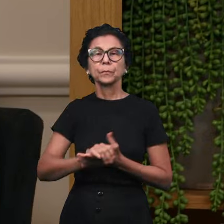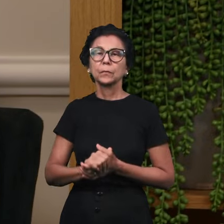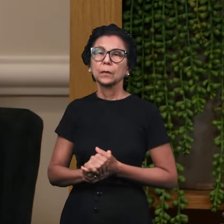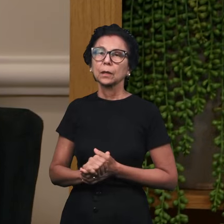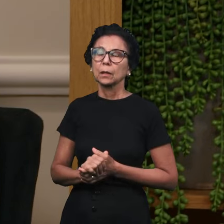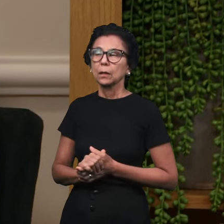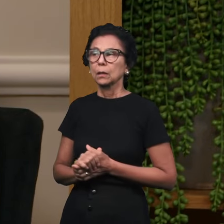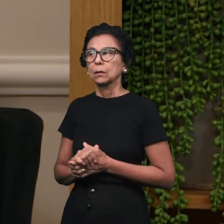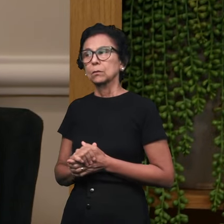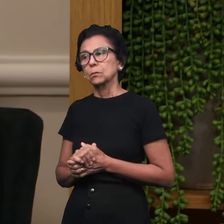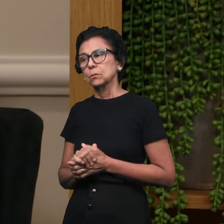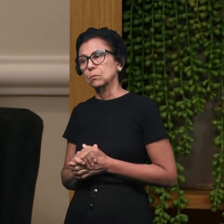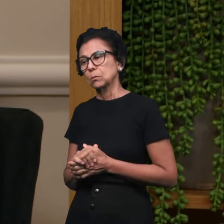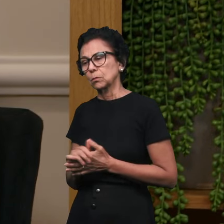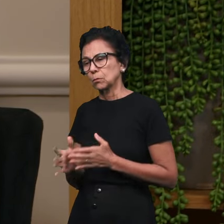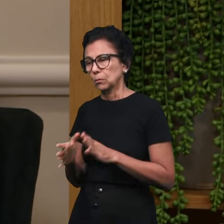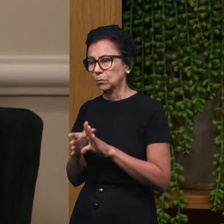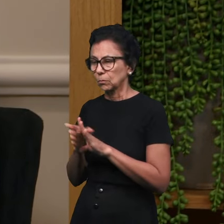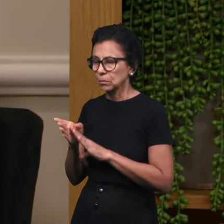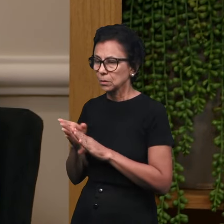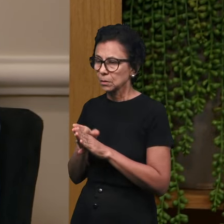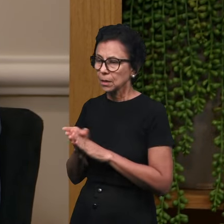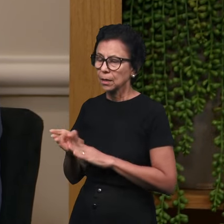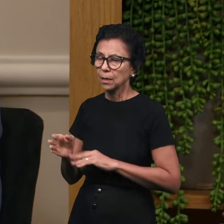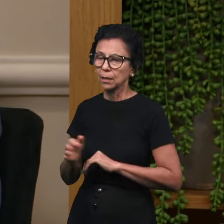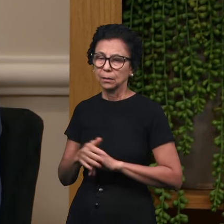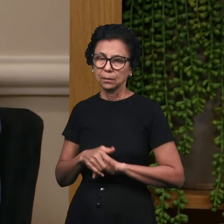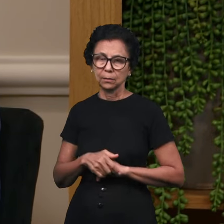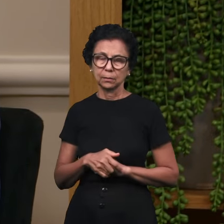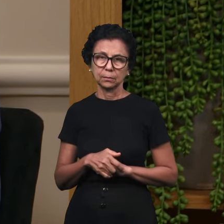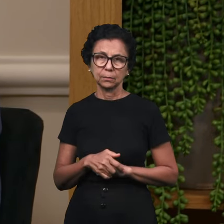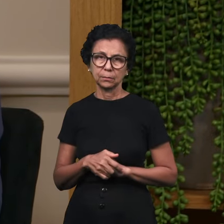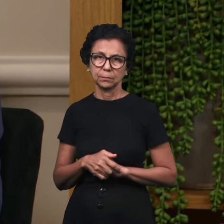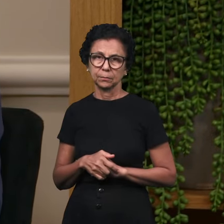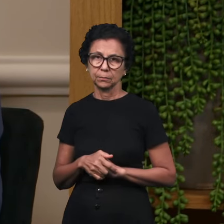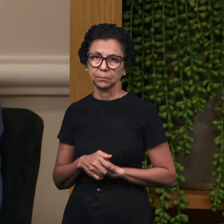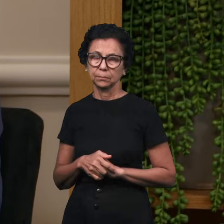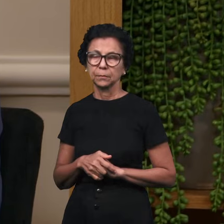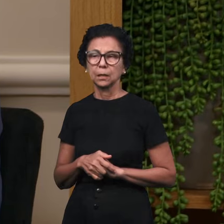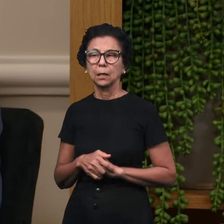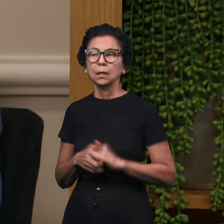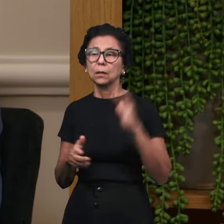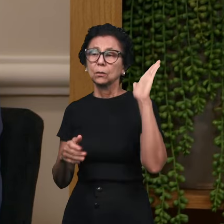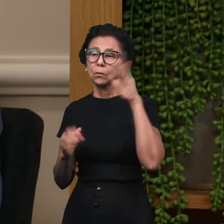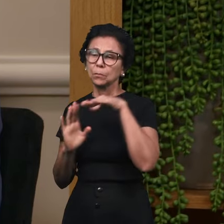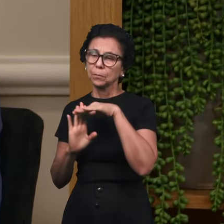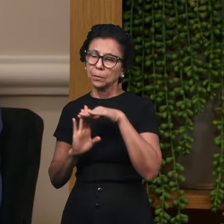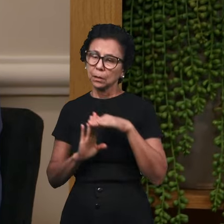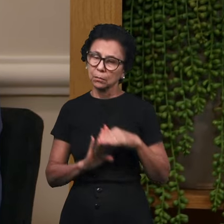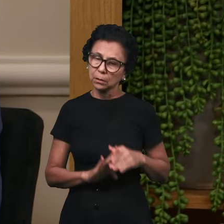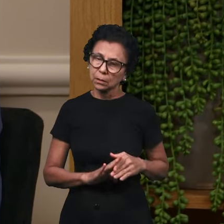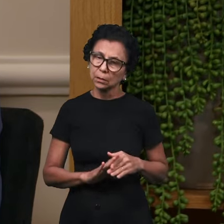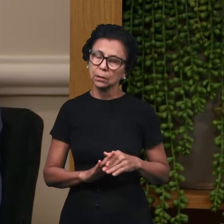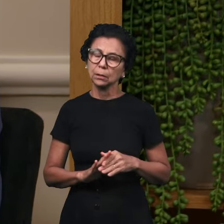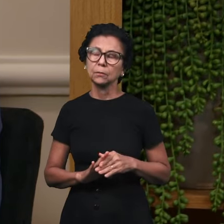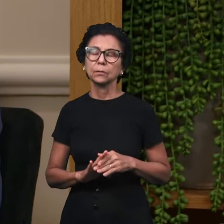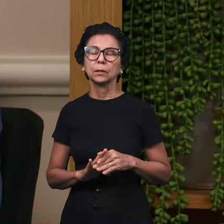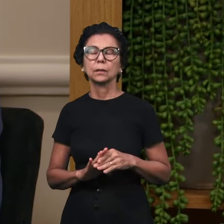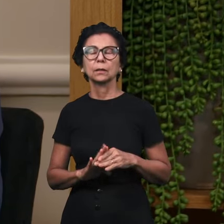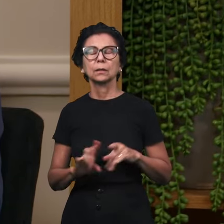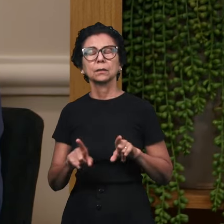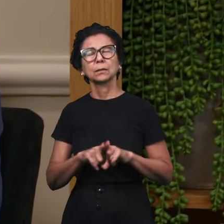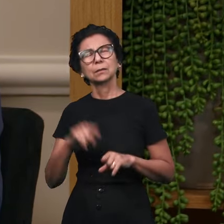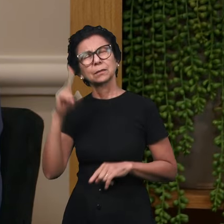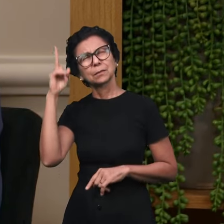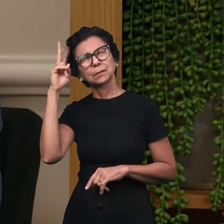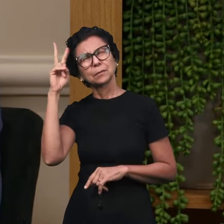igreja, né? O Senhor direciona o servo também, para livramento. Estávamos lembrando